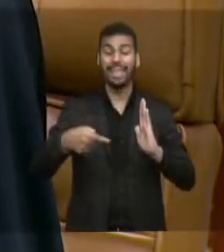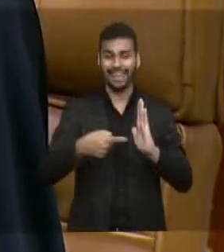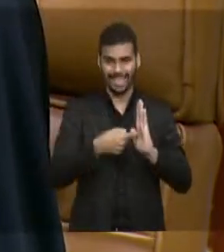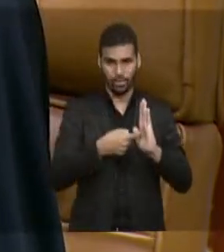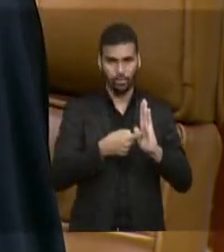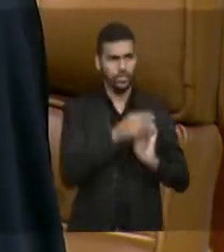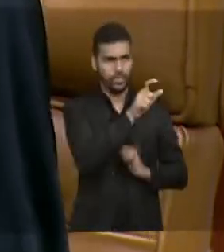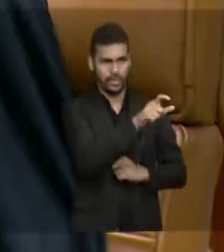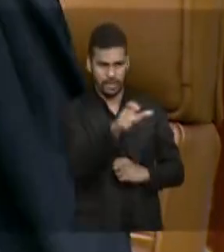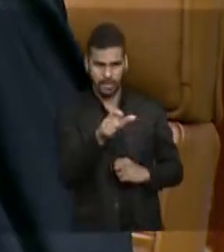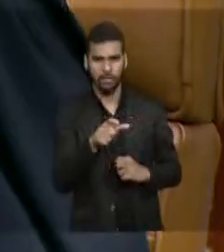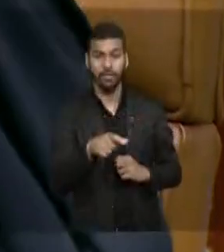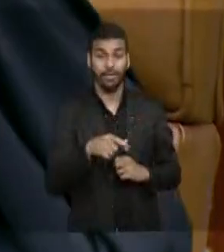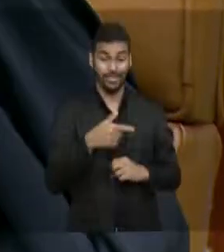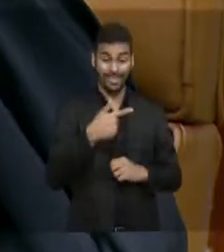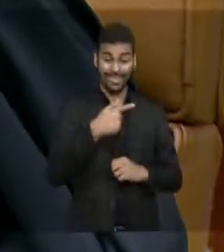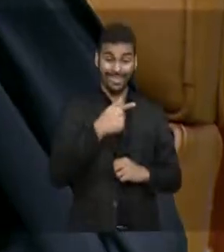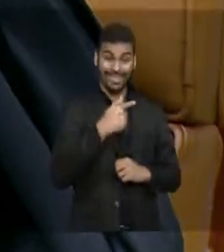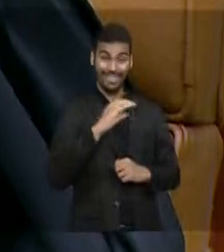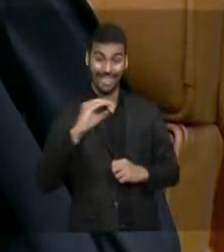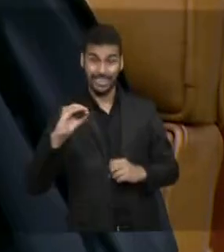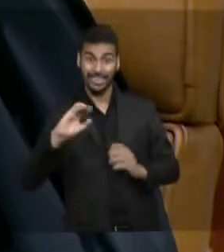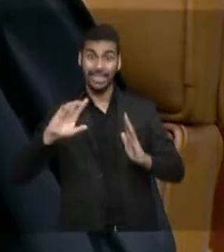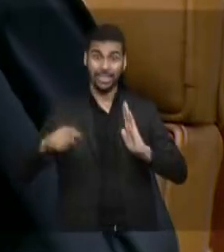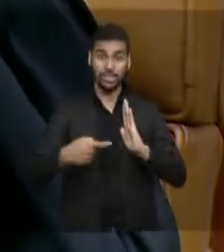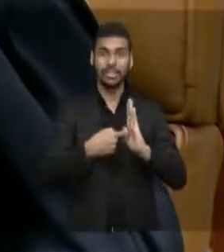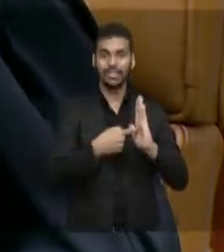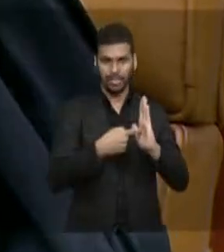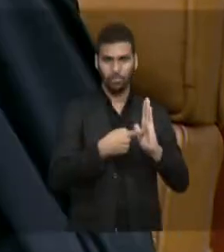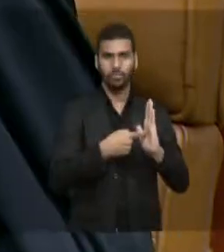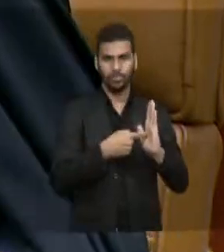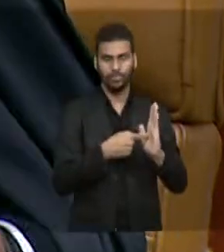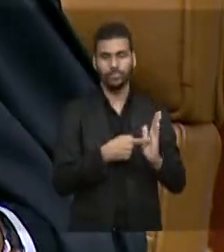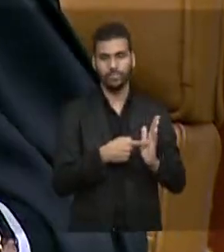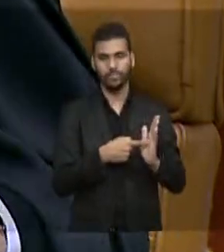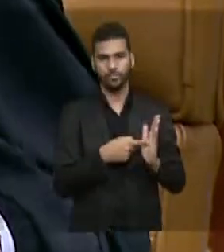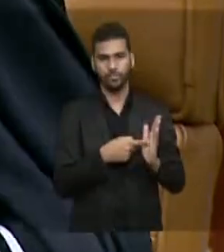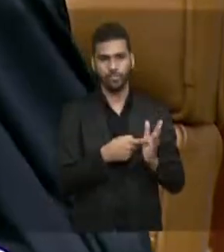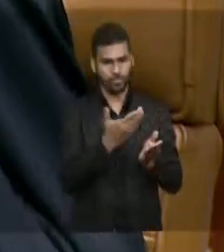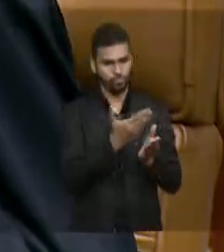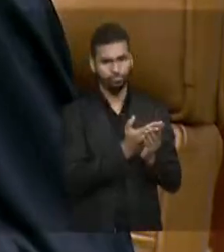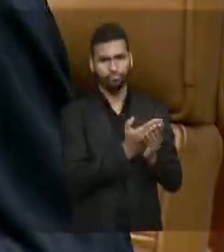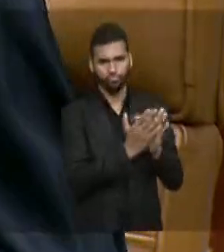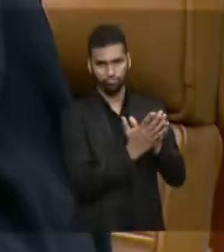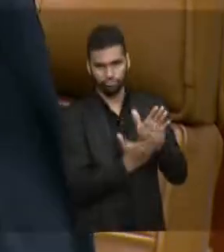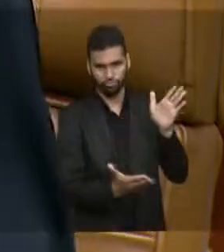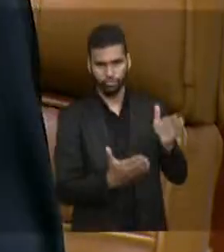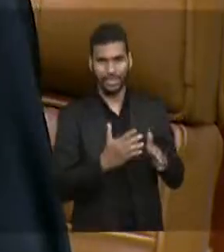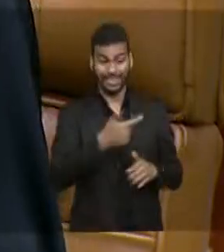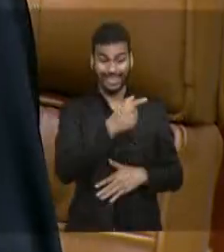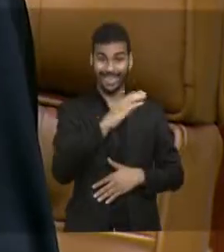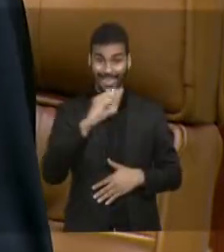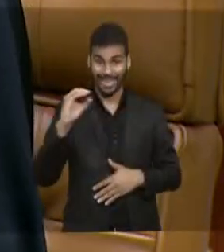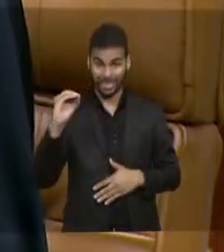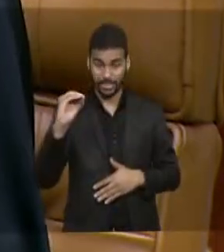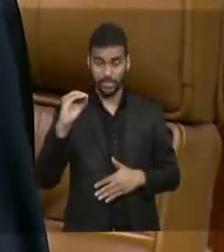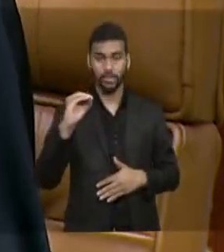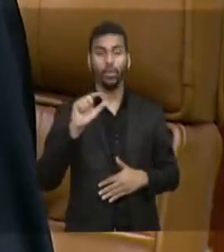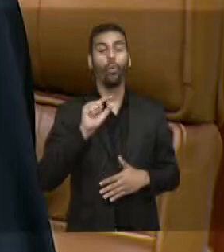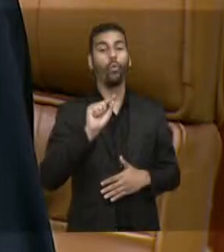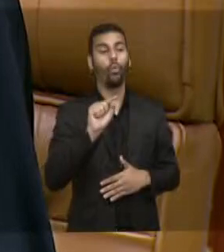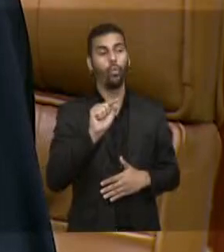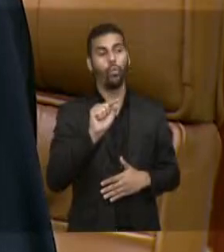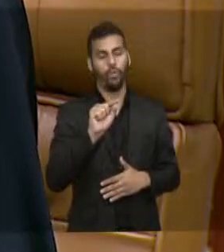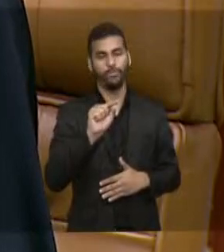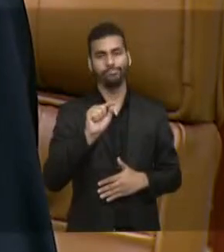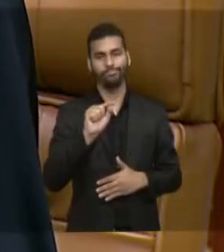ofertadas 700 é denúncias foram feitas é imputando as